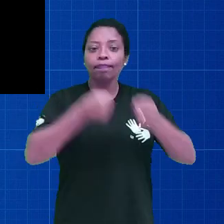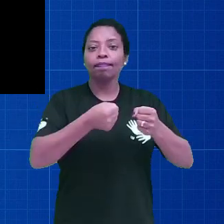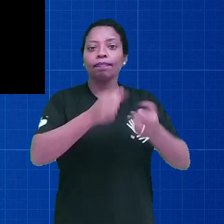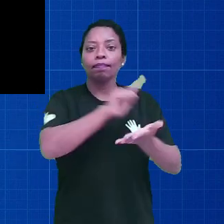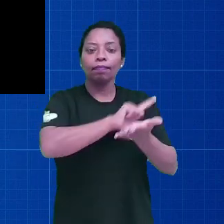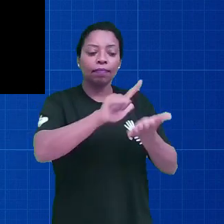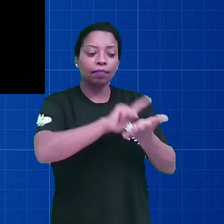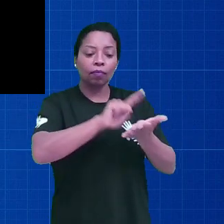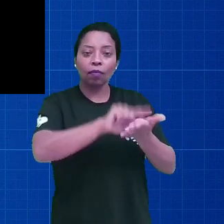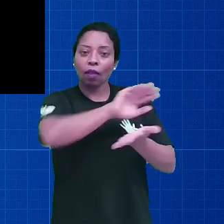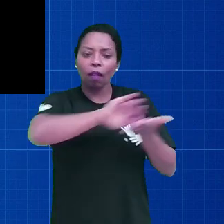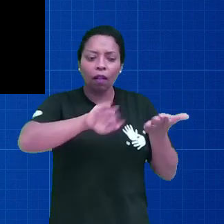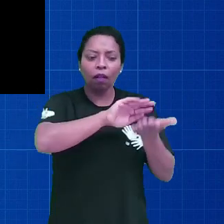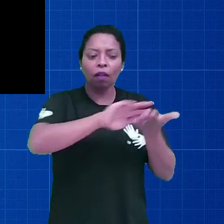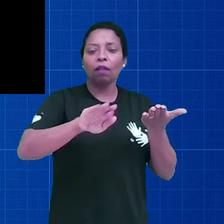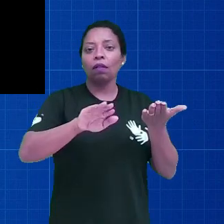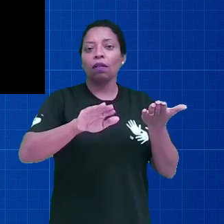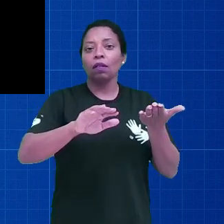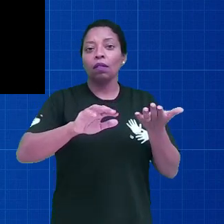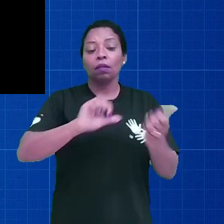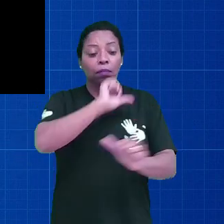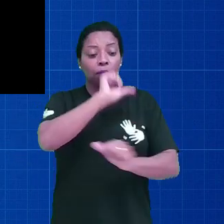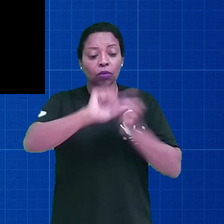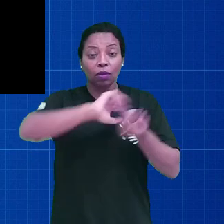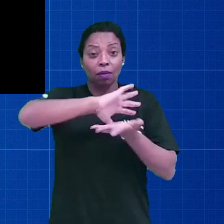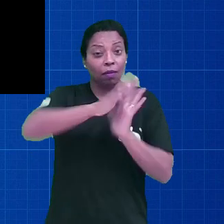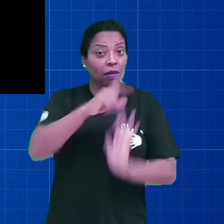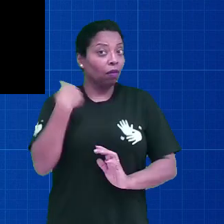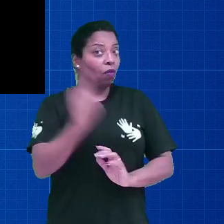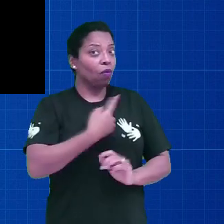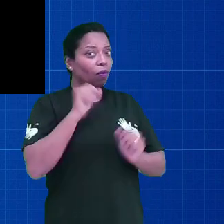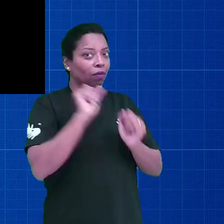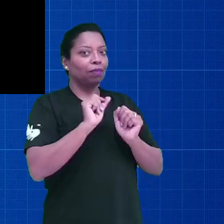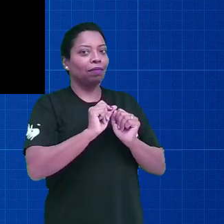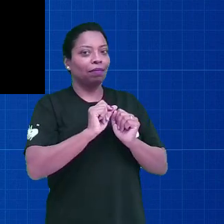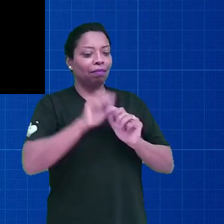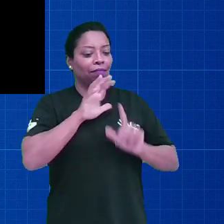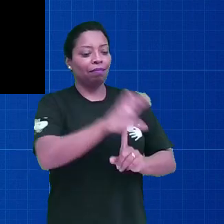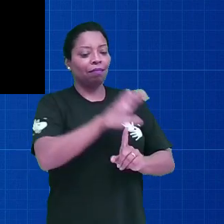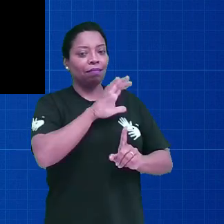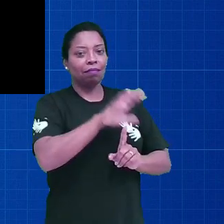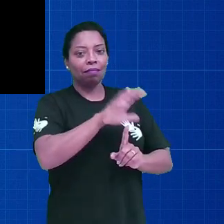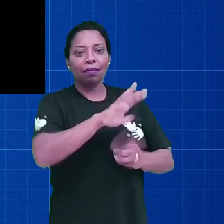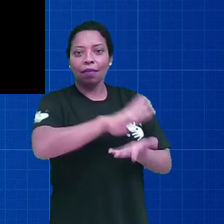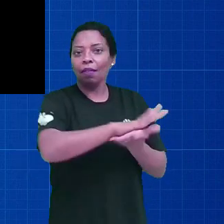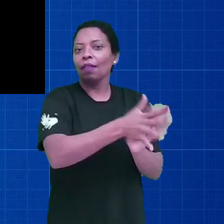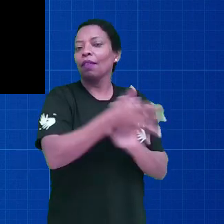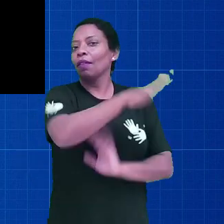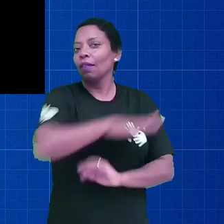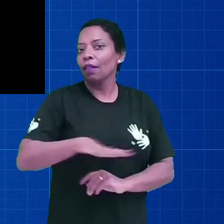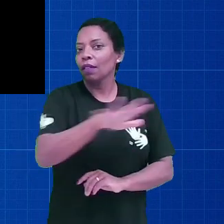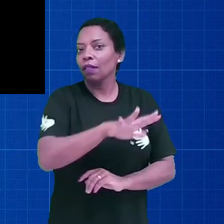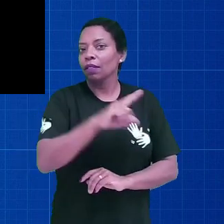reverter esse impacto que nós causamos ao longo dos anos. Hoje se fala muito, né, tanto nesse